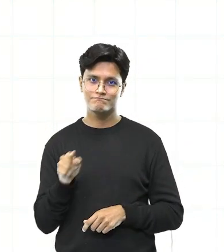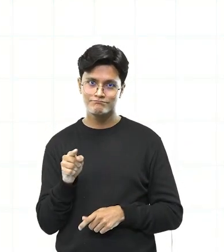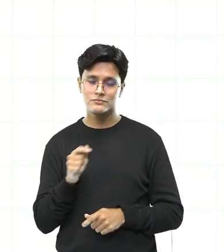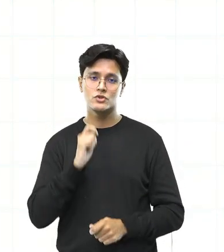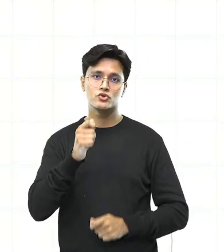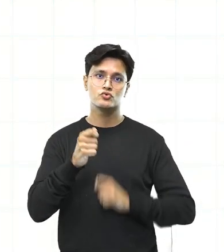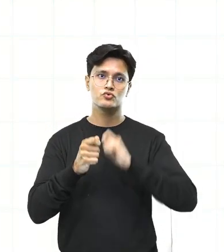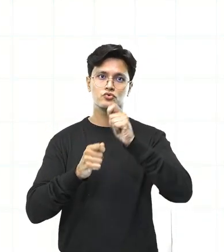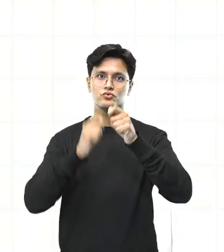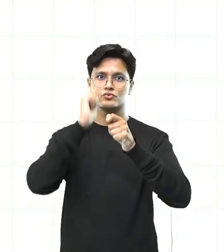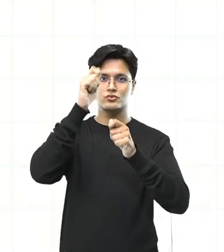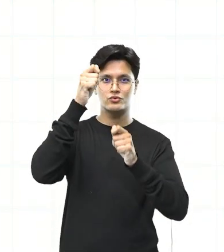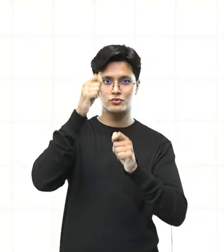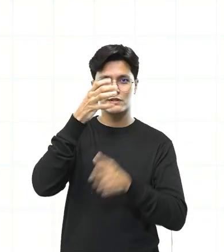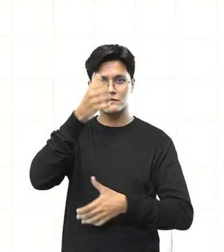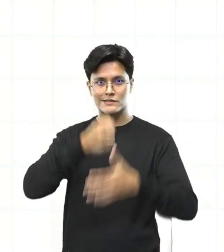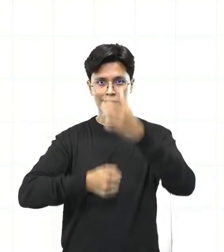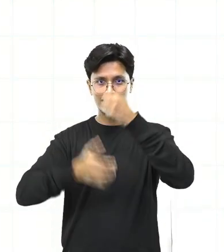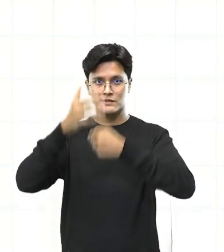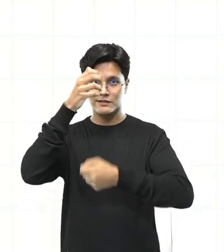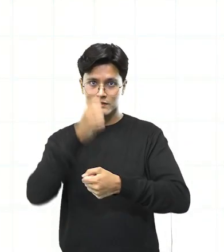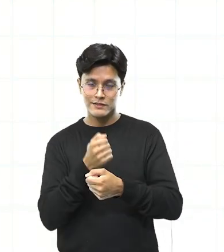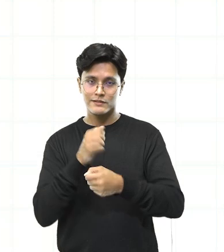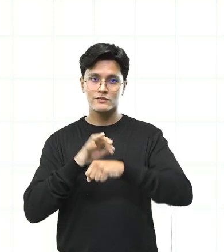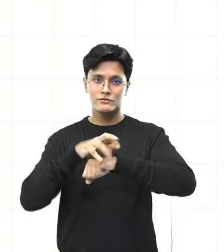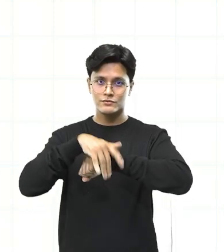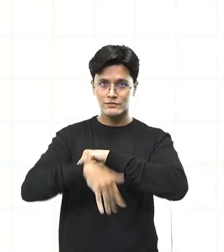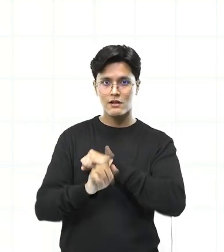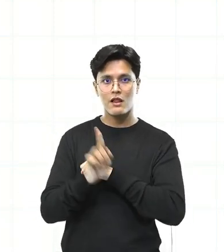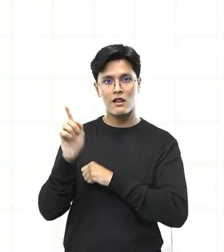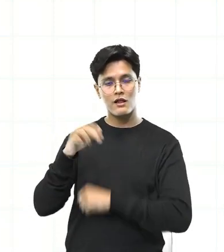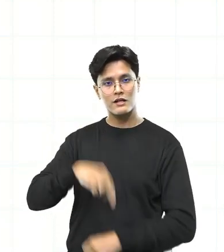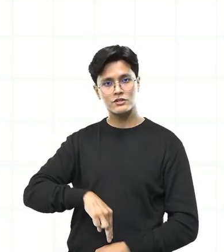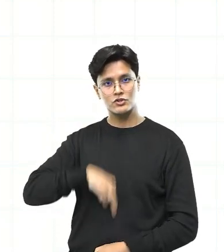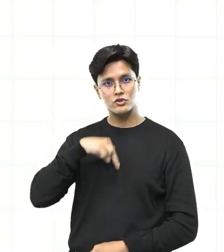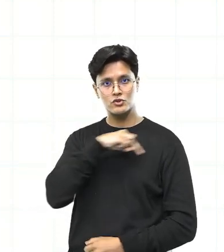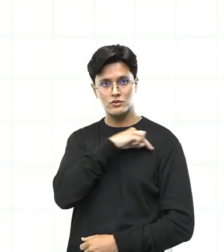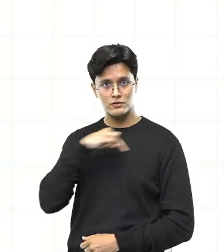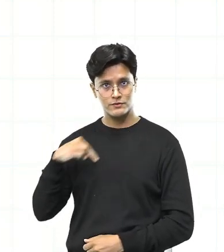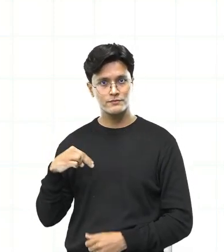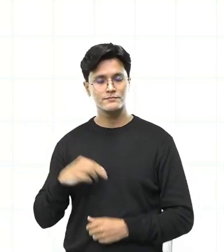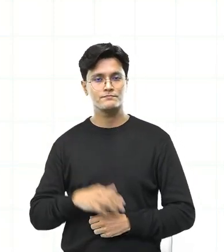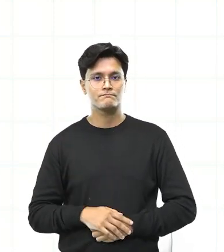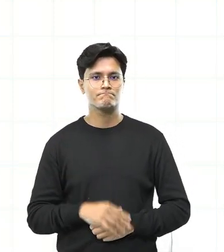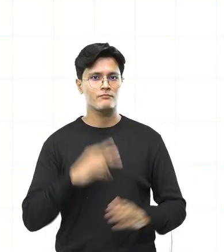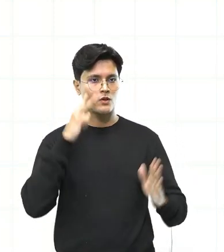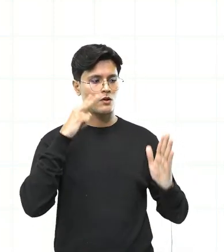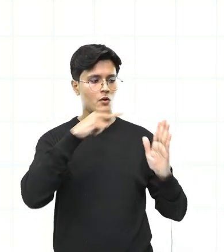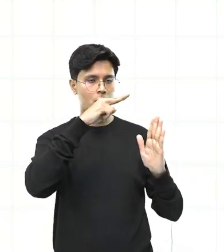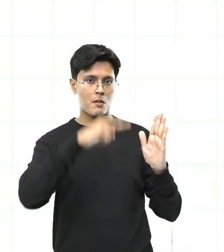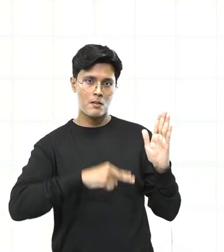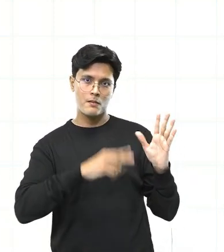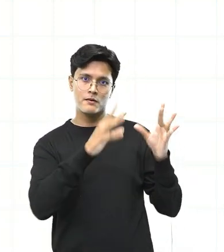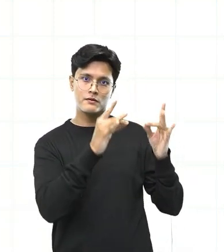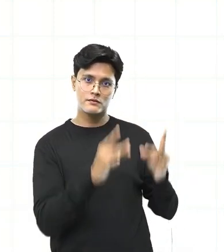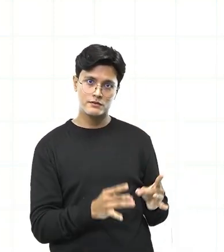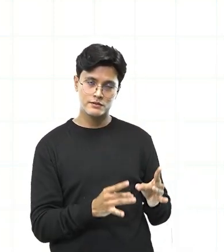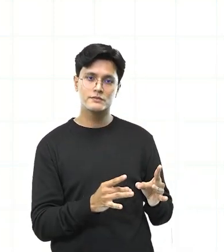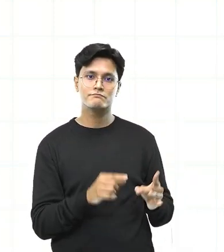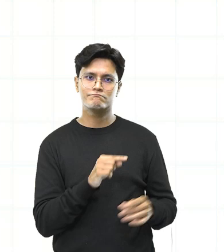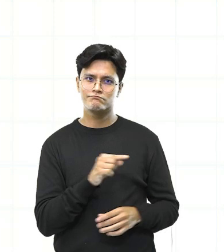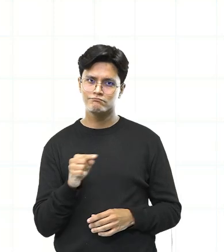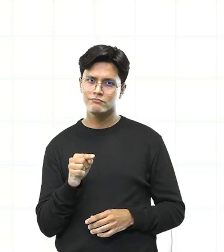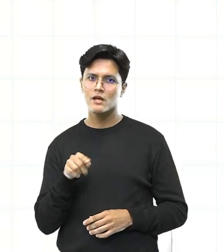escalam cachoeira congelada na Noruega. Vamos ler detalhadamente o nosso texto. Ó, entusiastas dos